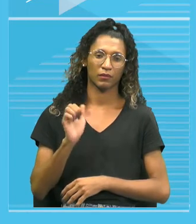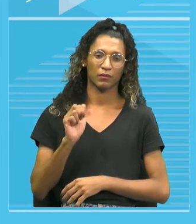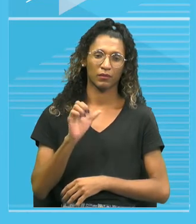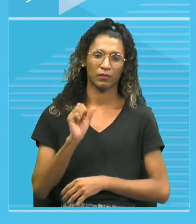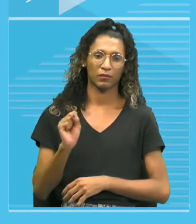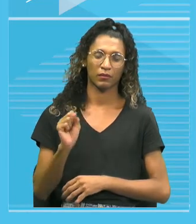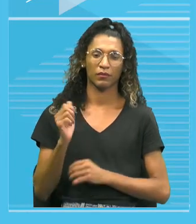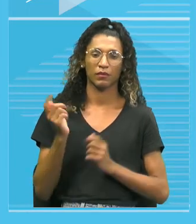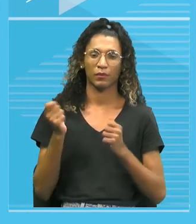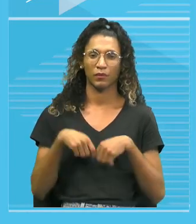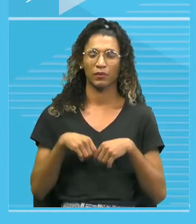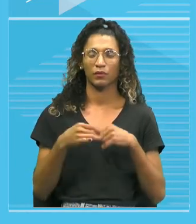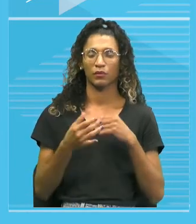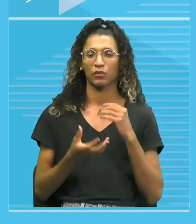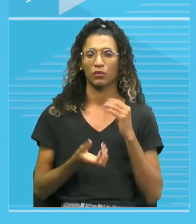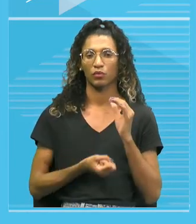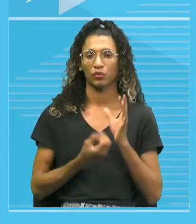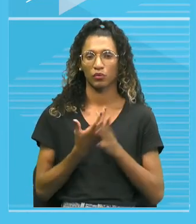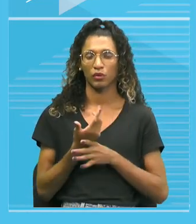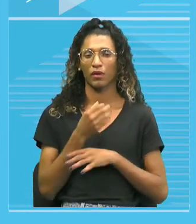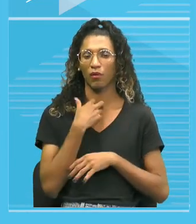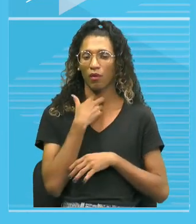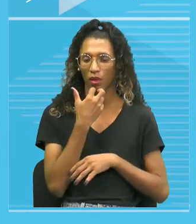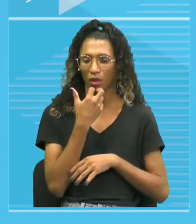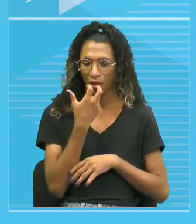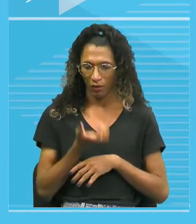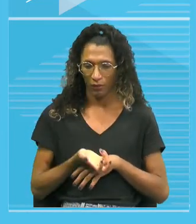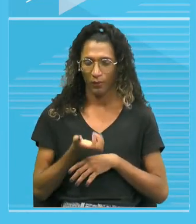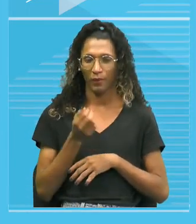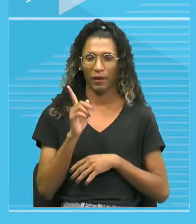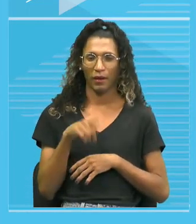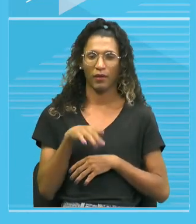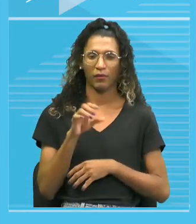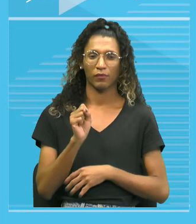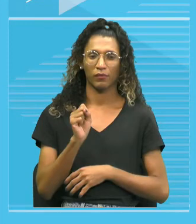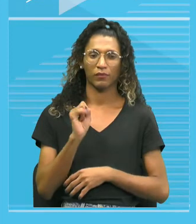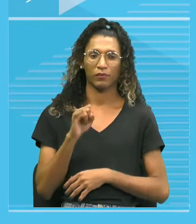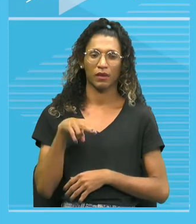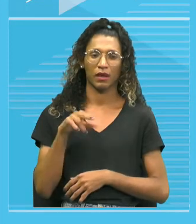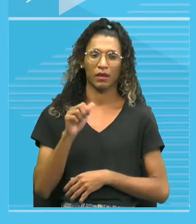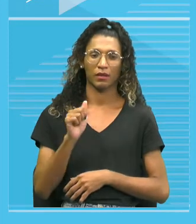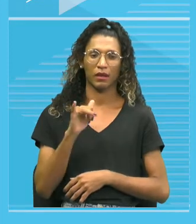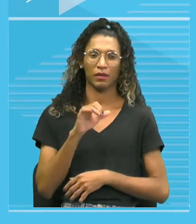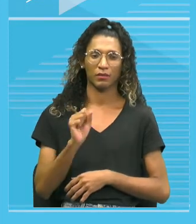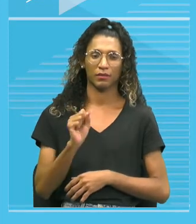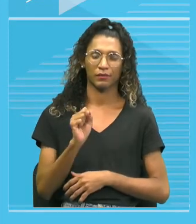vômito, tá? Então, isso daí é o que a gente chama de sinais.